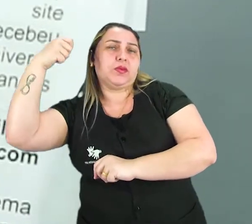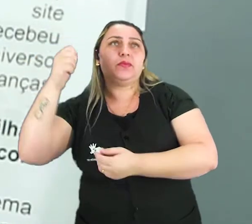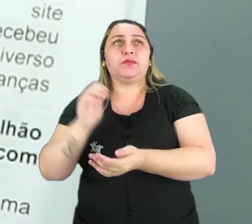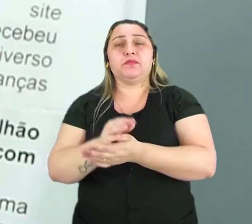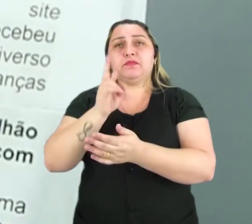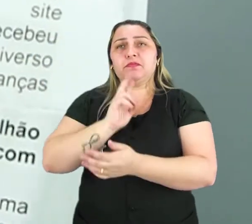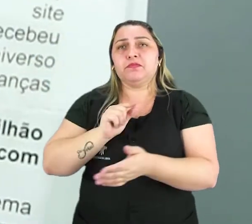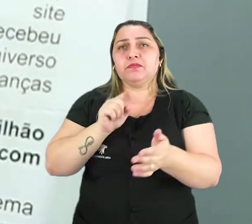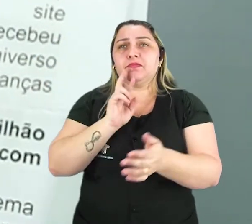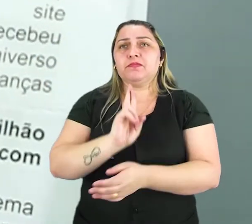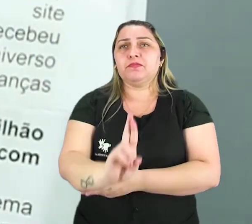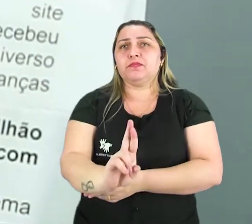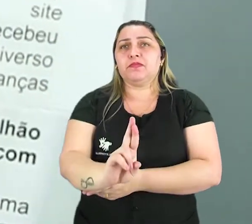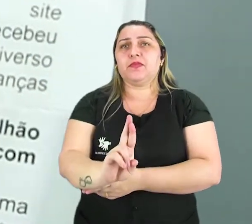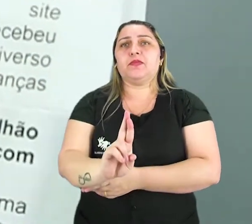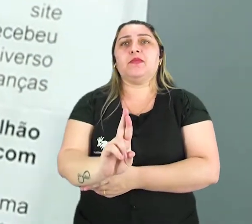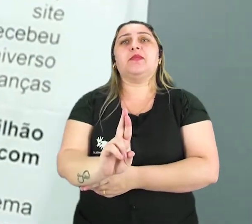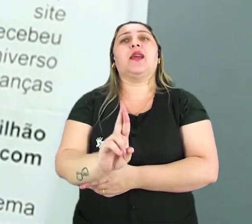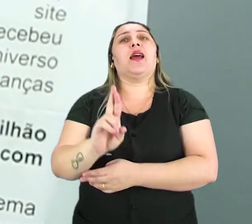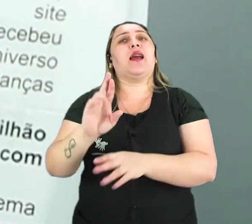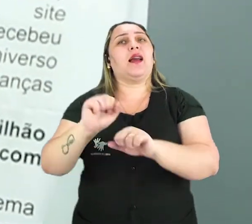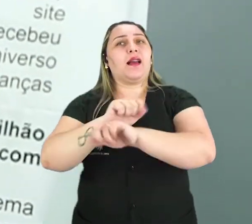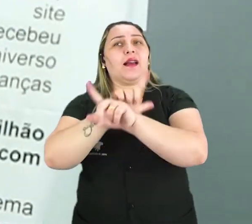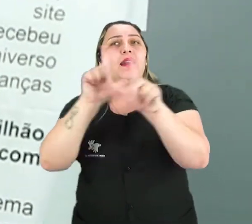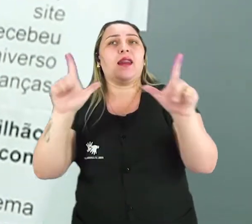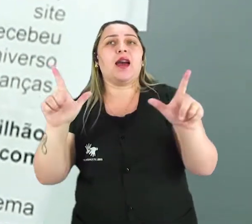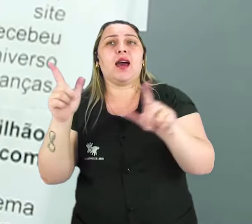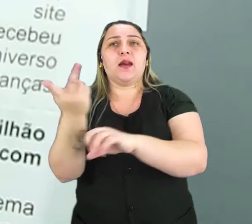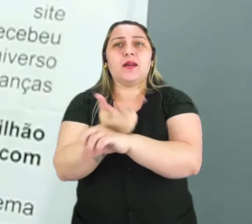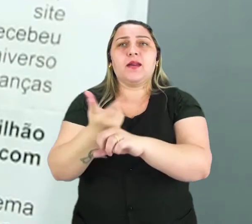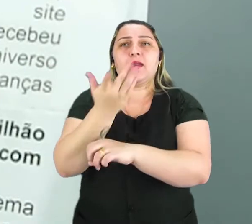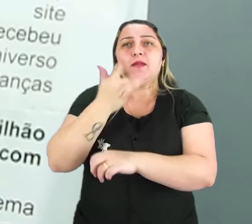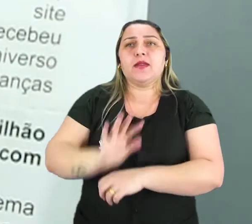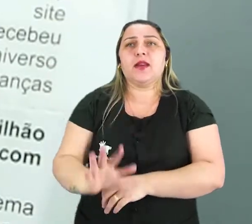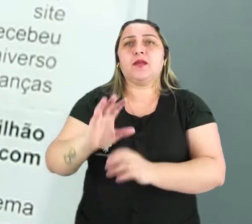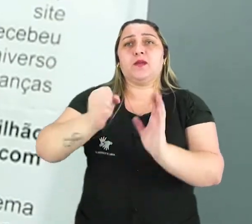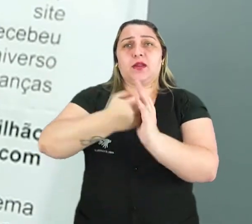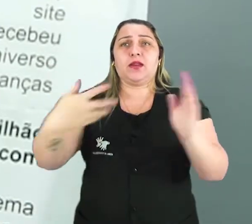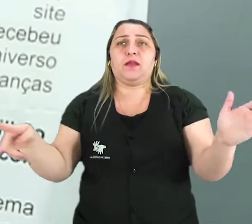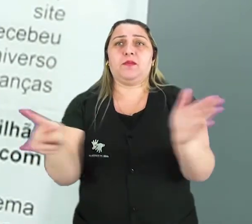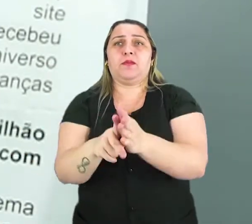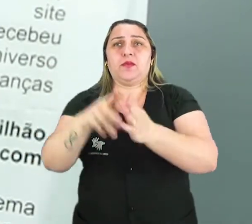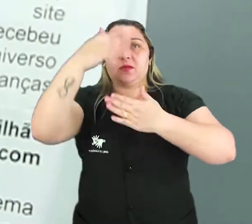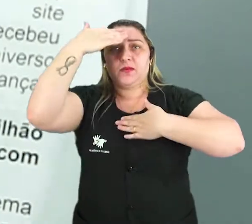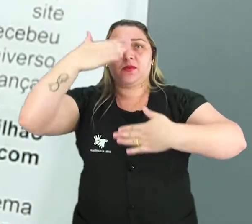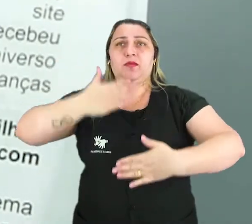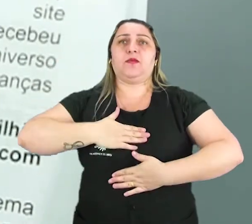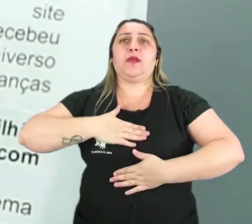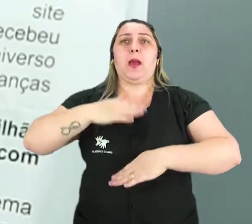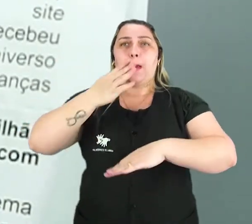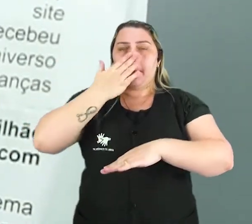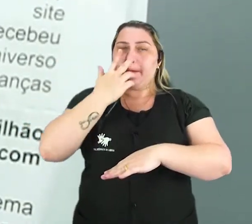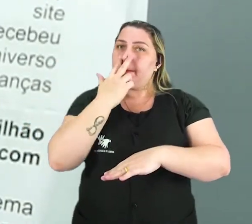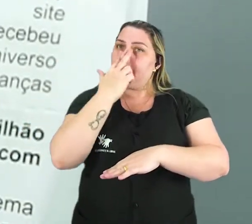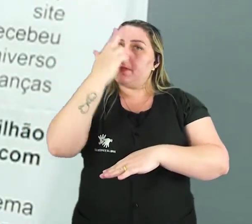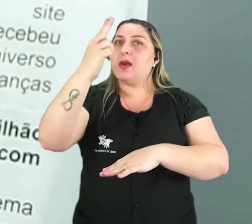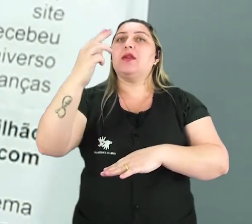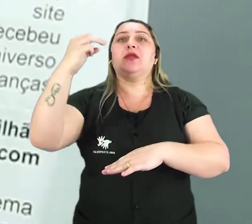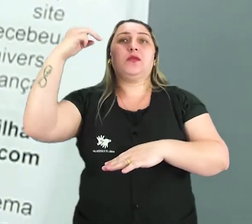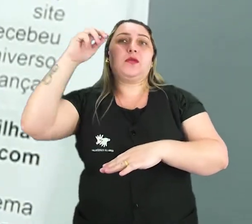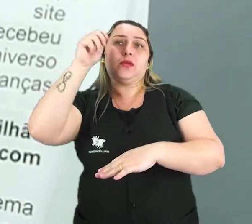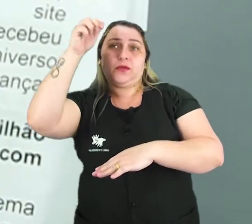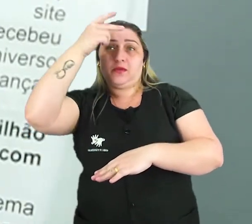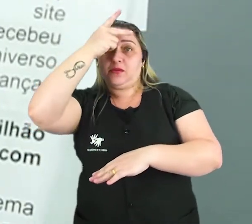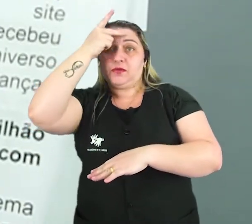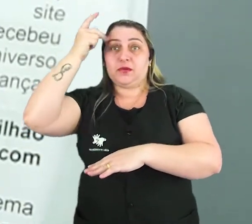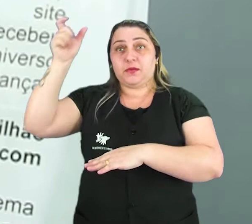Ele respondeu, logicamente vamos buscar crianças com as características físicas mais parecidas com as